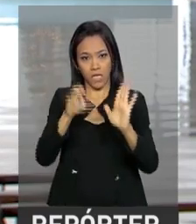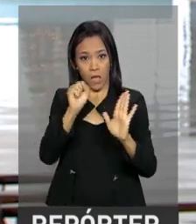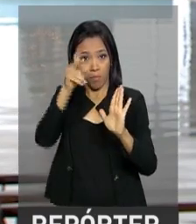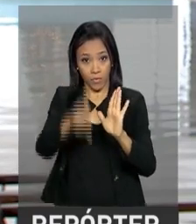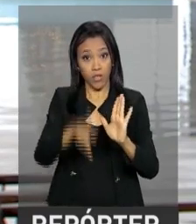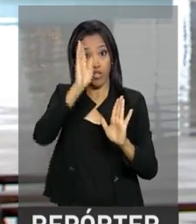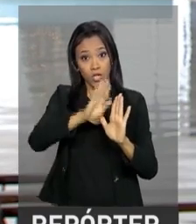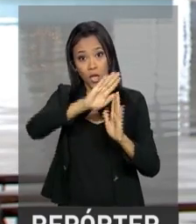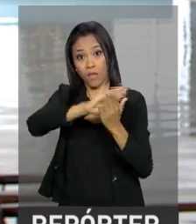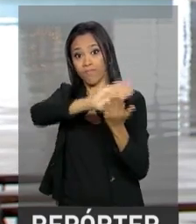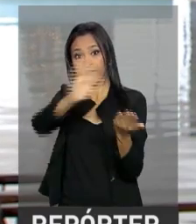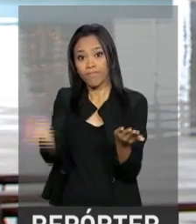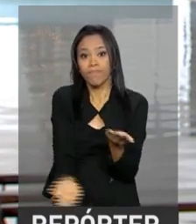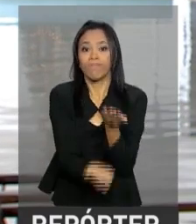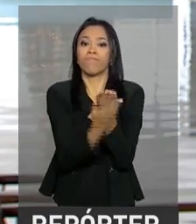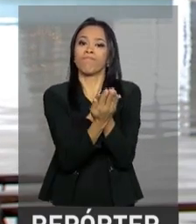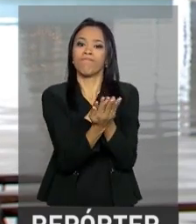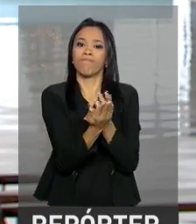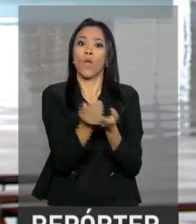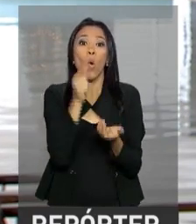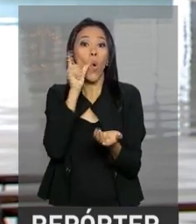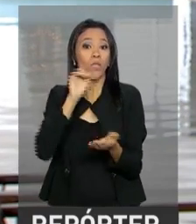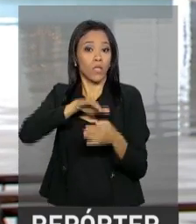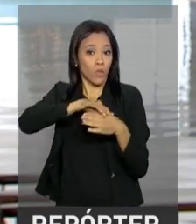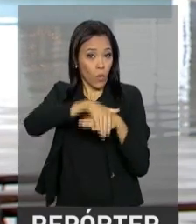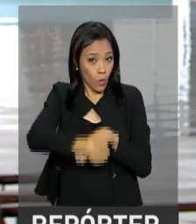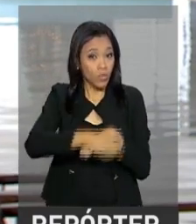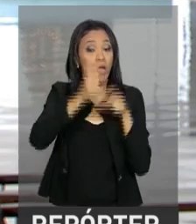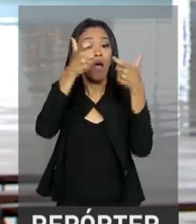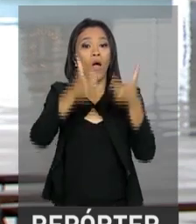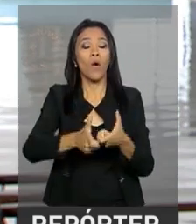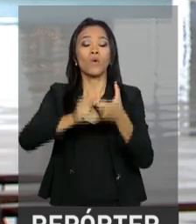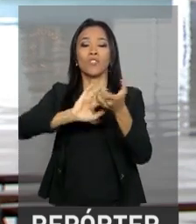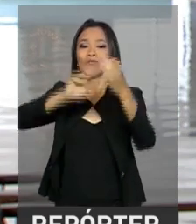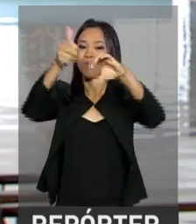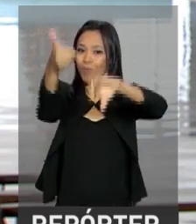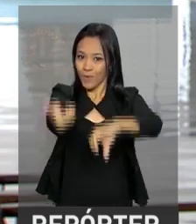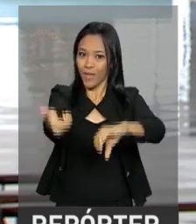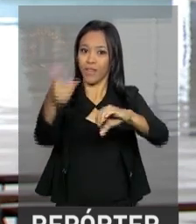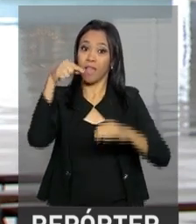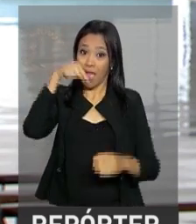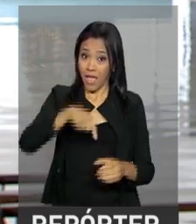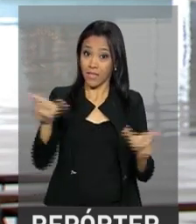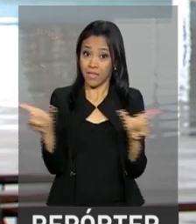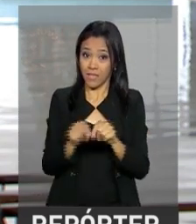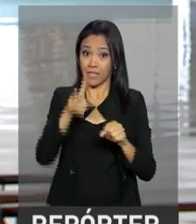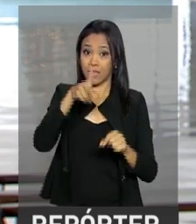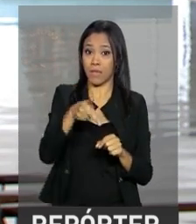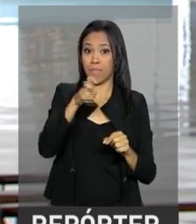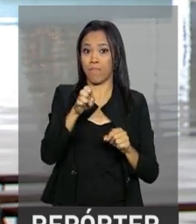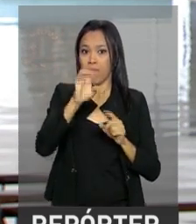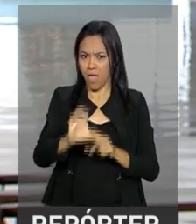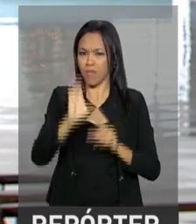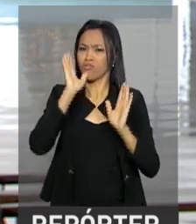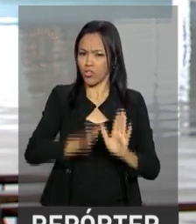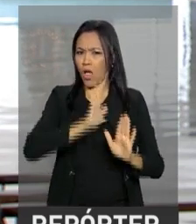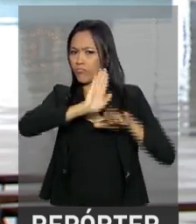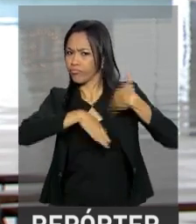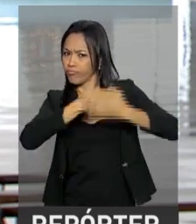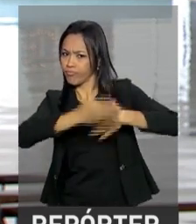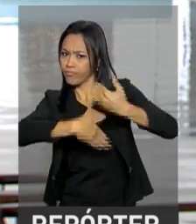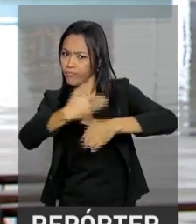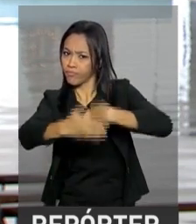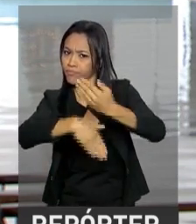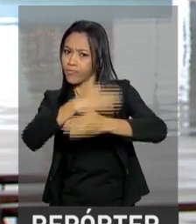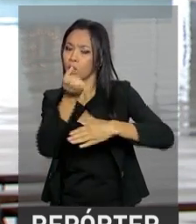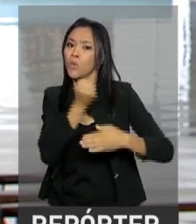protocolada pelo Governo Federal na noite de ontem no Congresso Nacional essa PEC portanto ela já tramita na Câmara dos Deputados